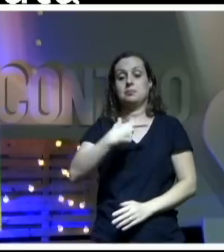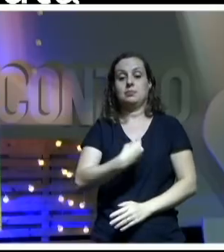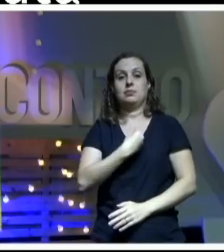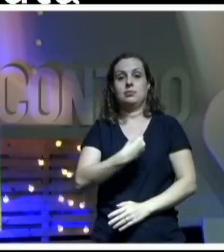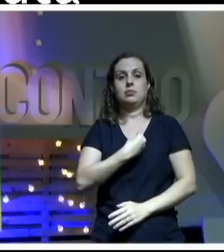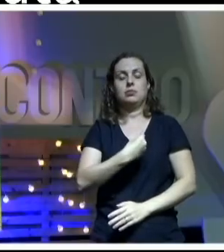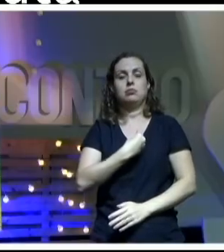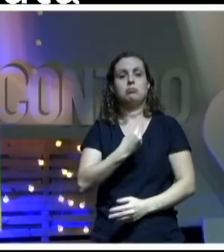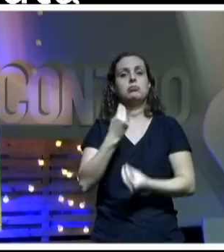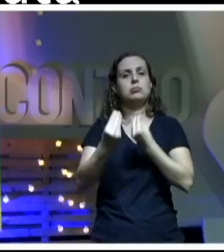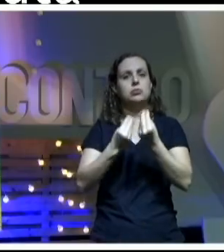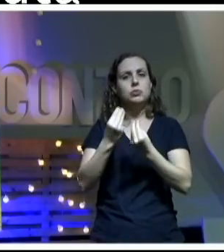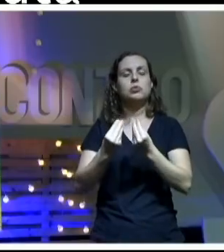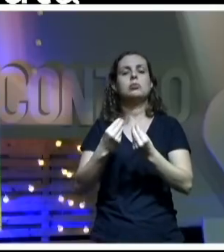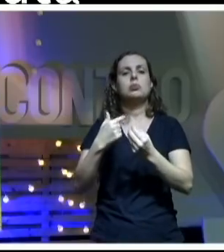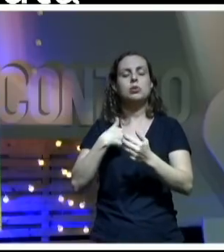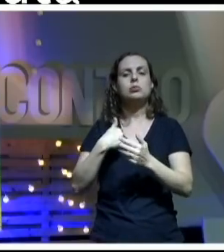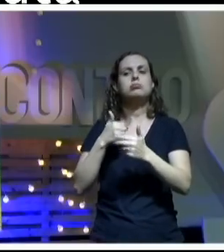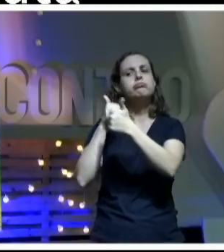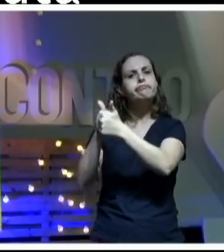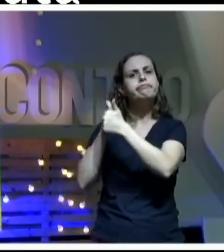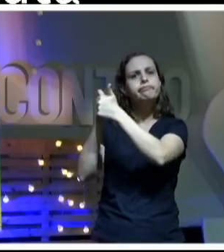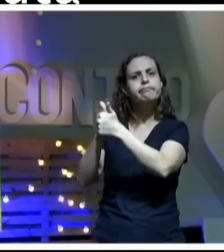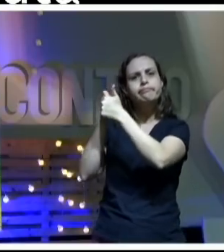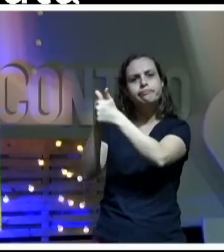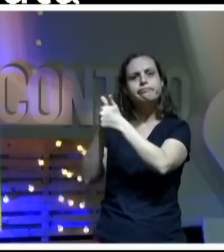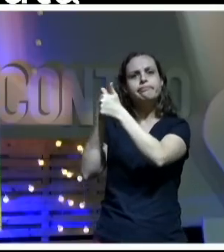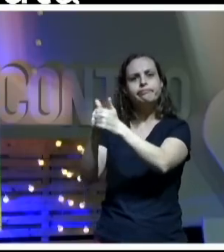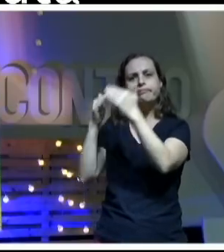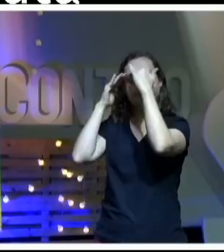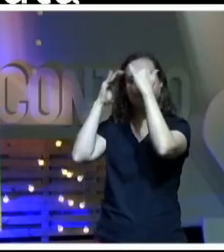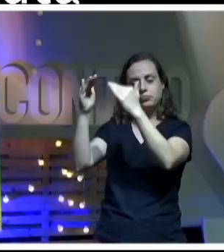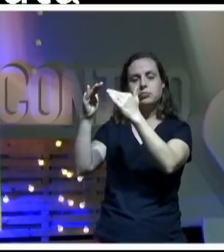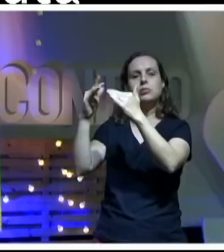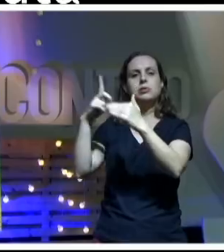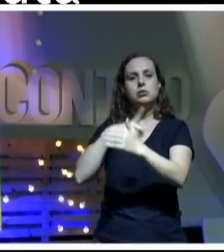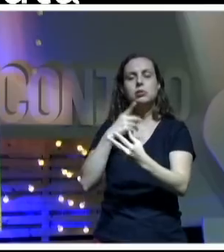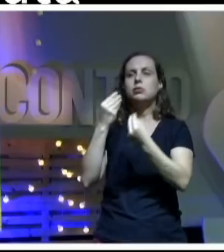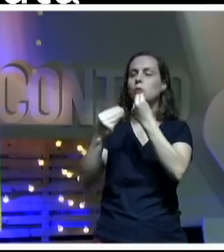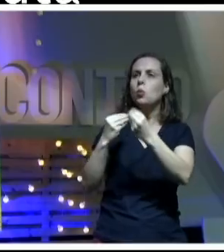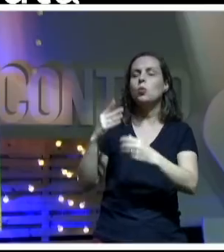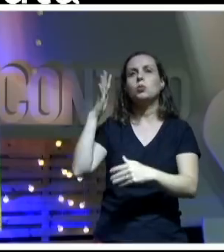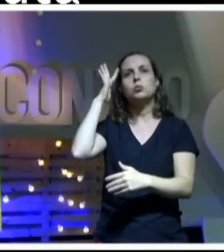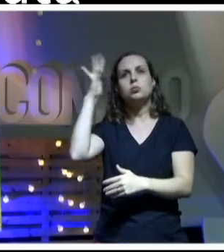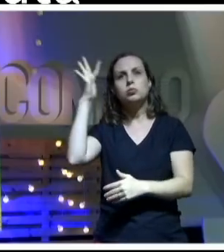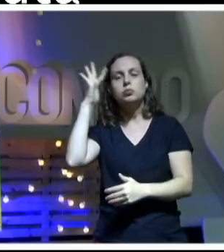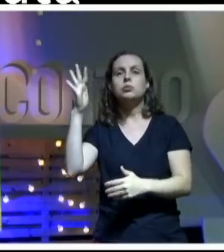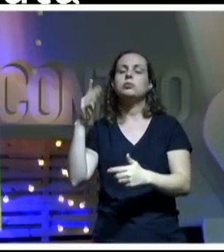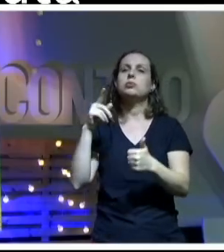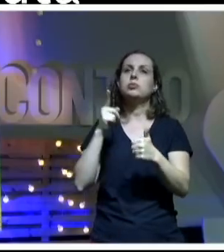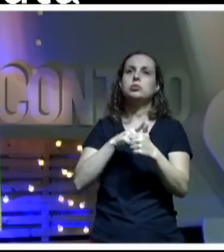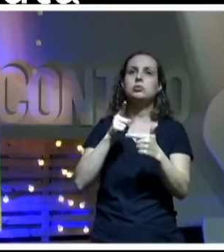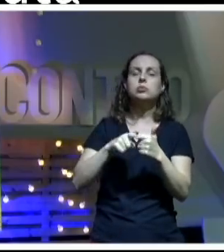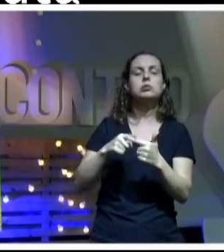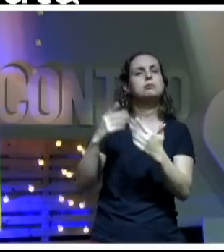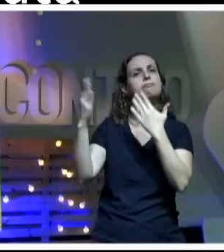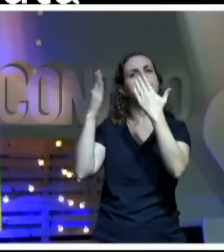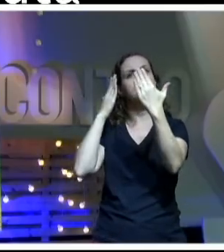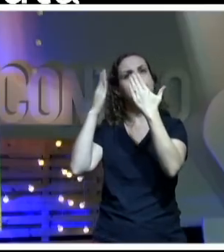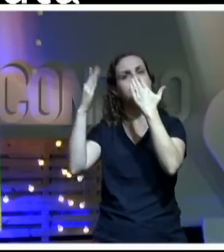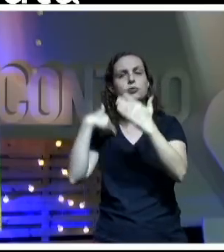valoriza tanto a profissão tanto discurso competente tanto o conceito laudo à terapia